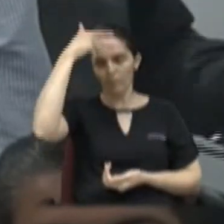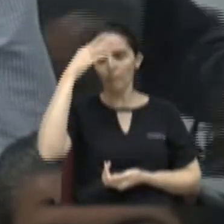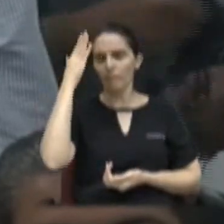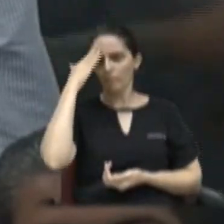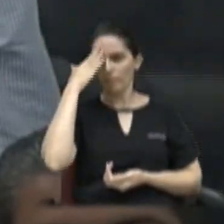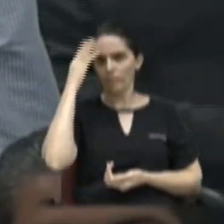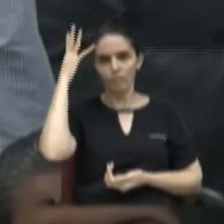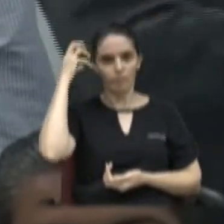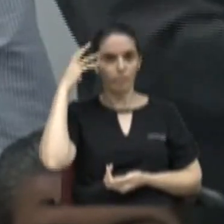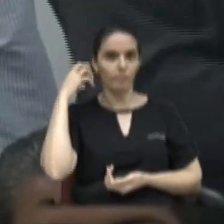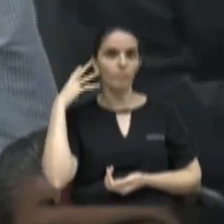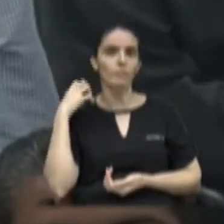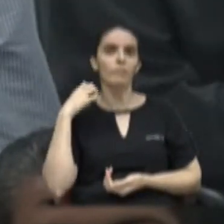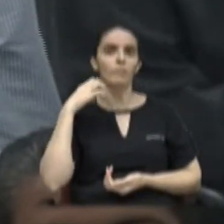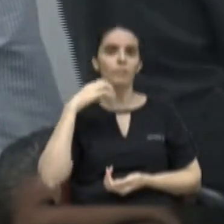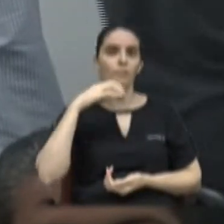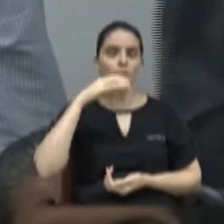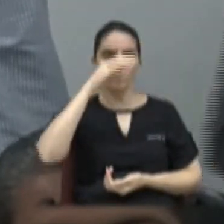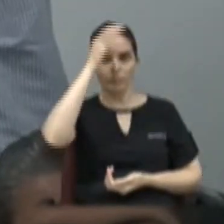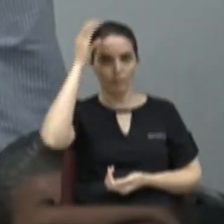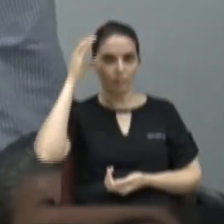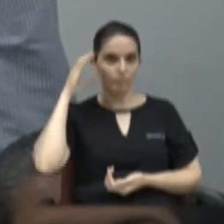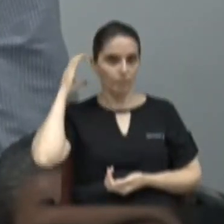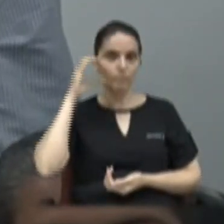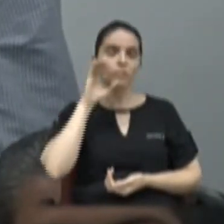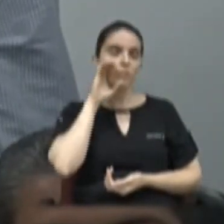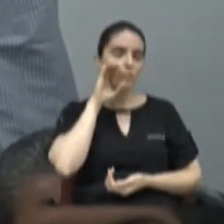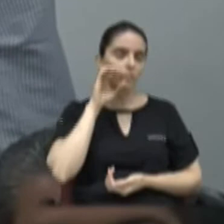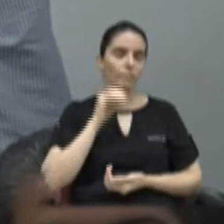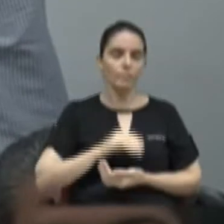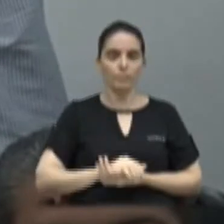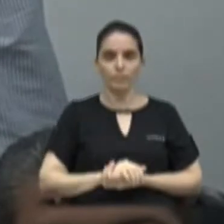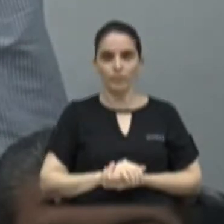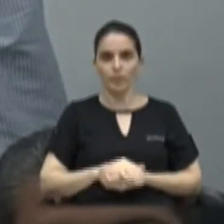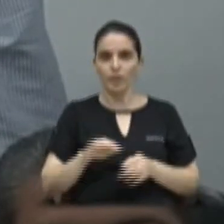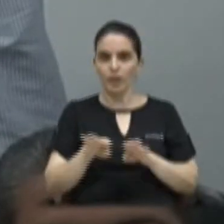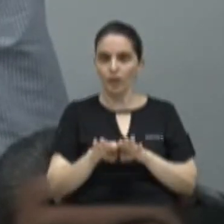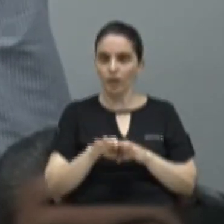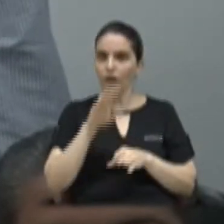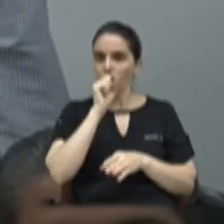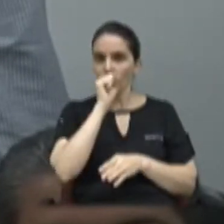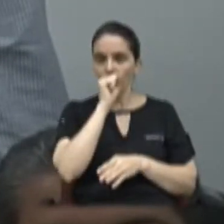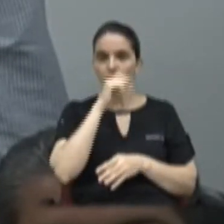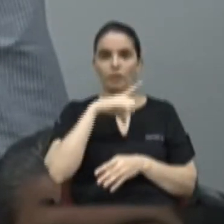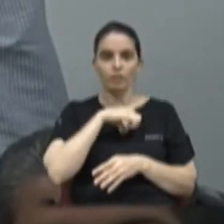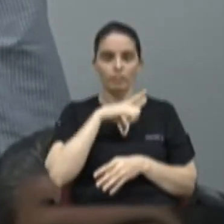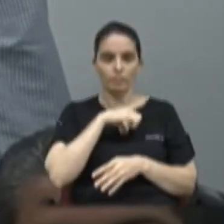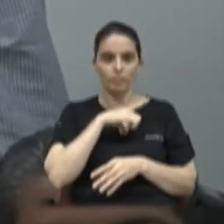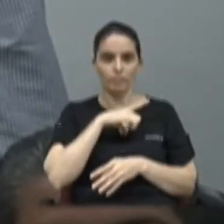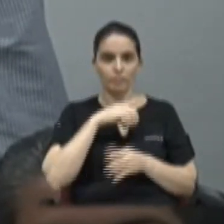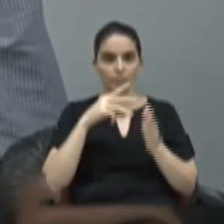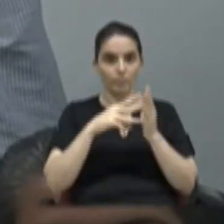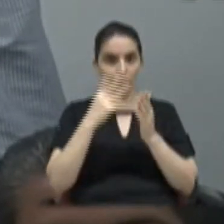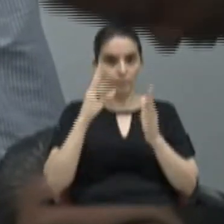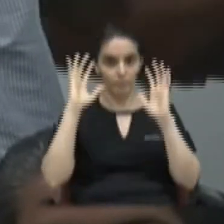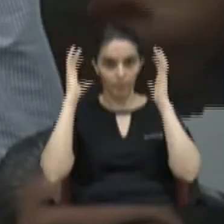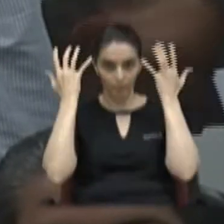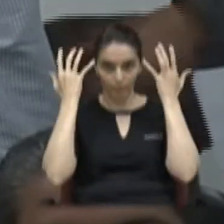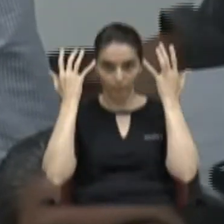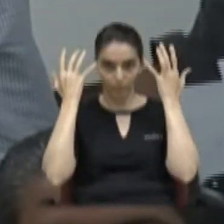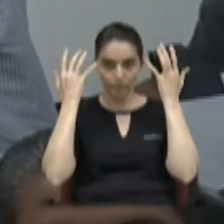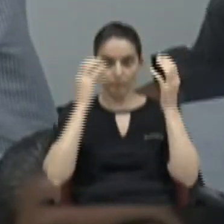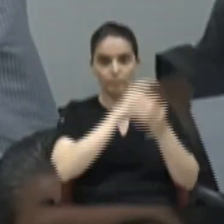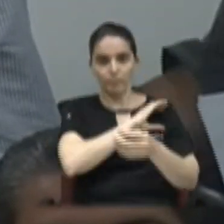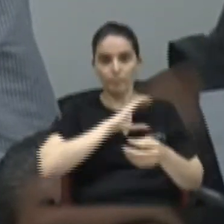vereadora Lubogo, a vereadora Constância e a vereadora Carol. E também no sábado teremos a terceira festa da comunidade chinesa em